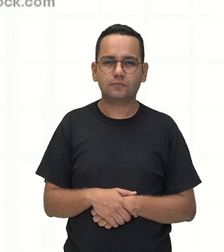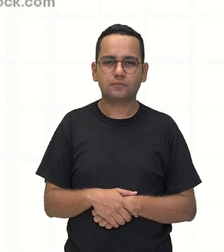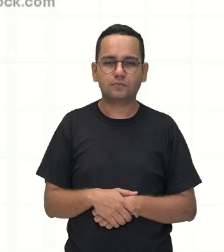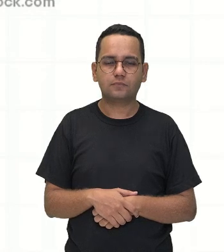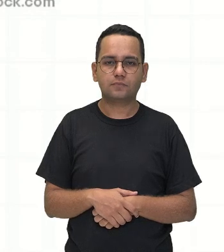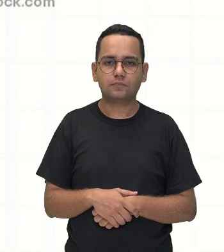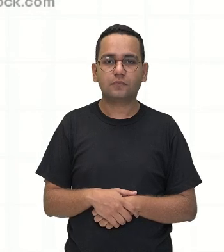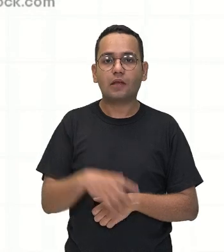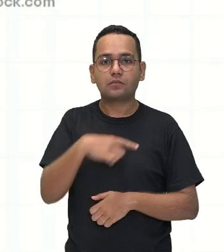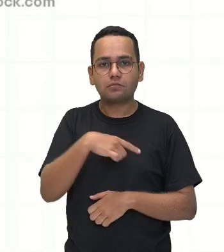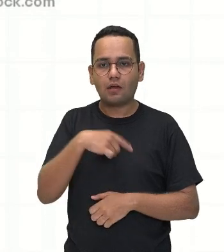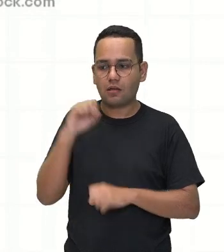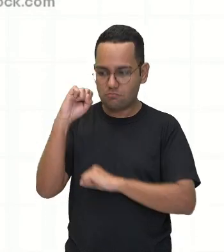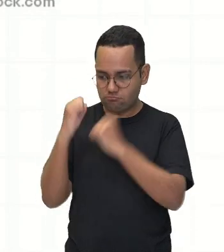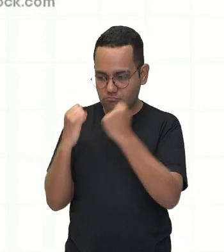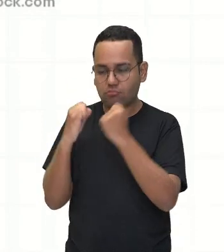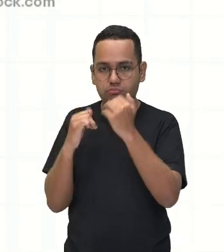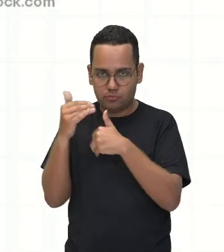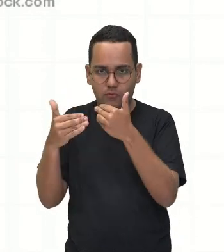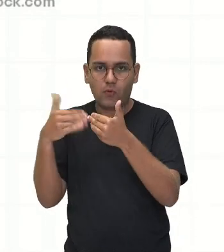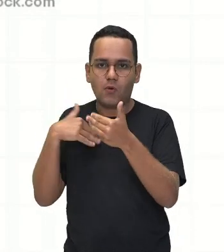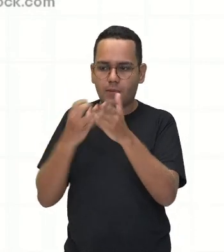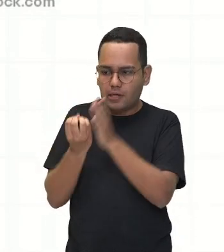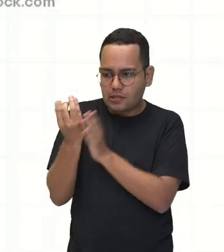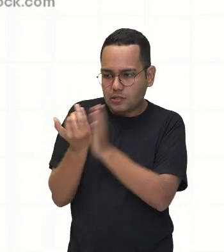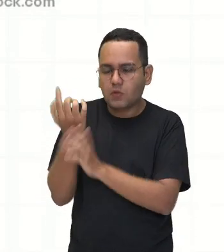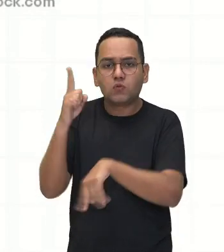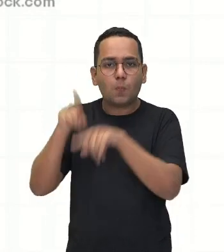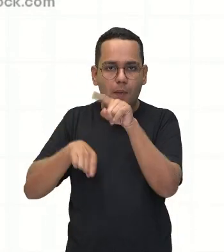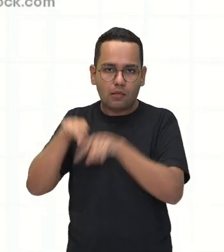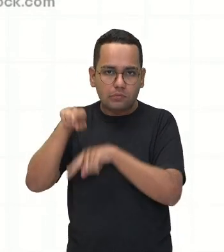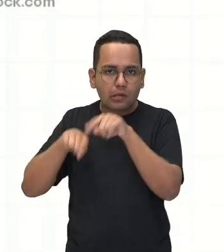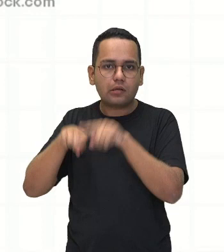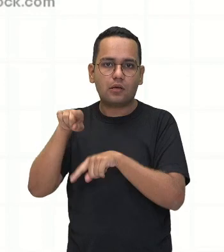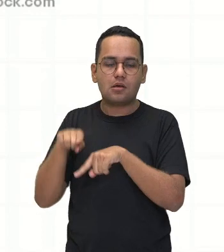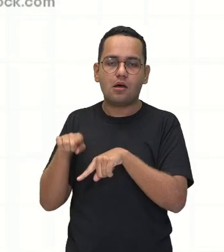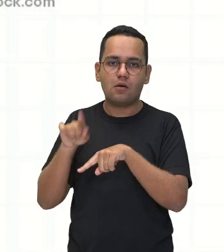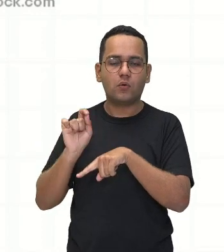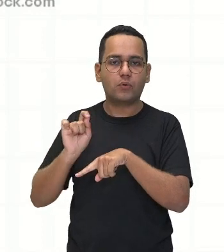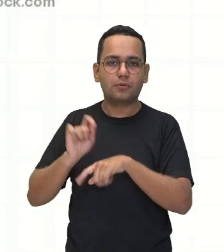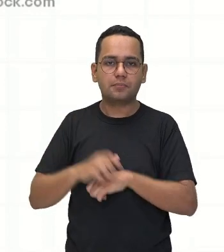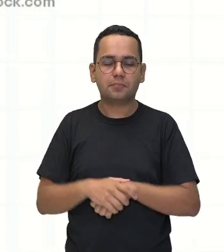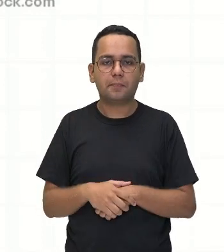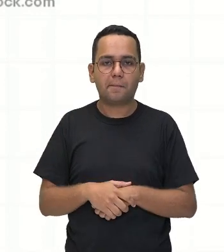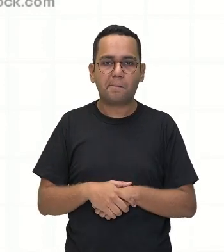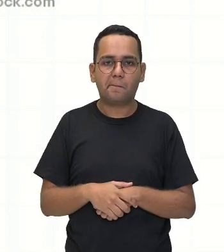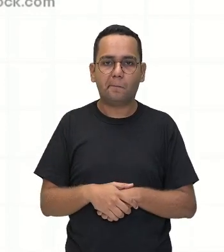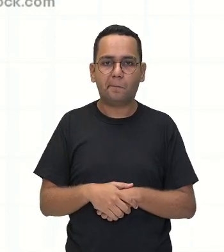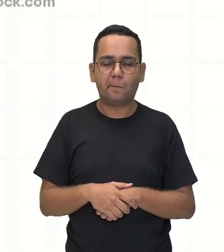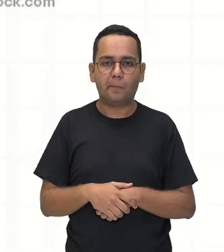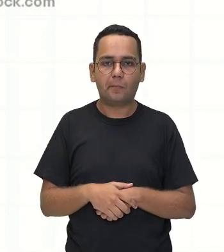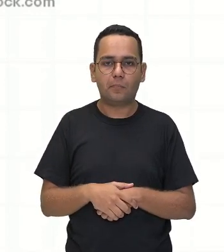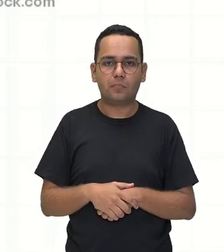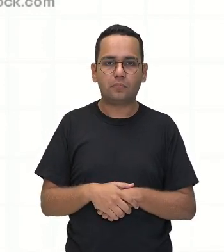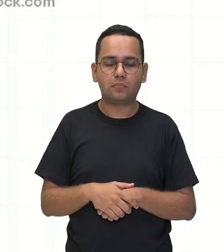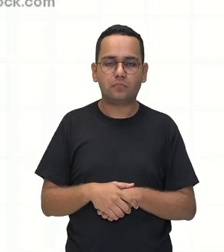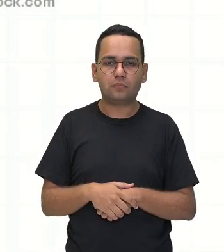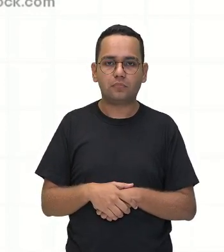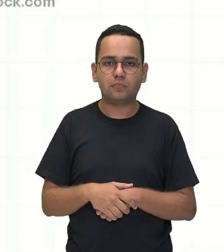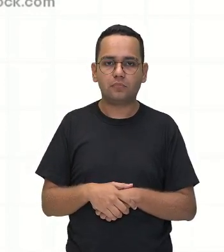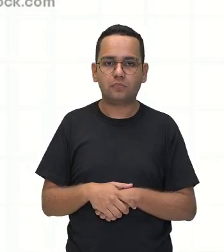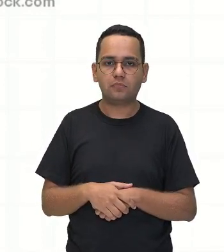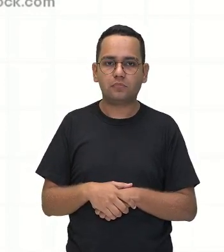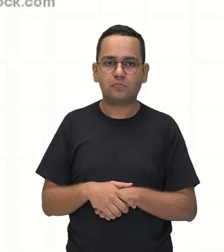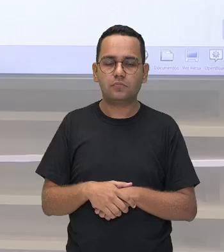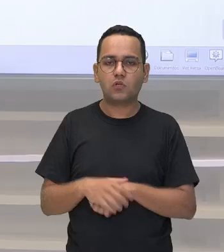a produção de algum equipamento vai fazer com que esse equipamento